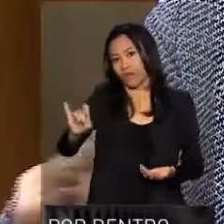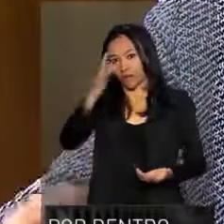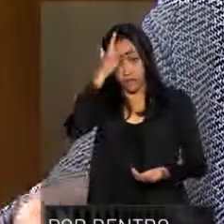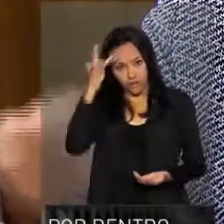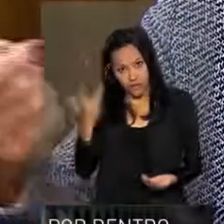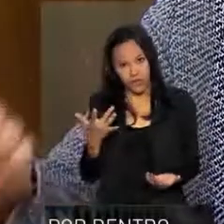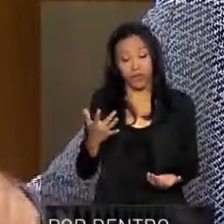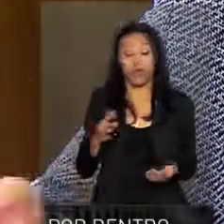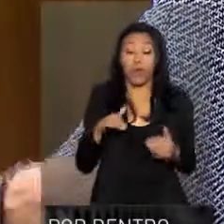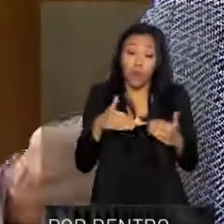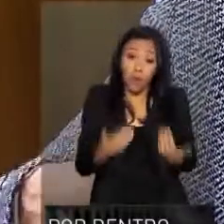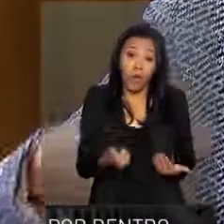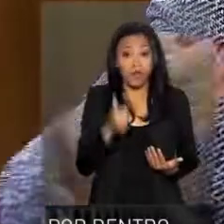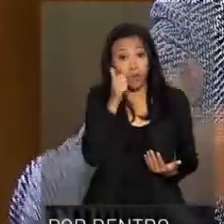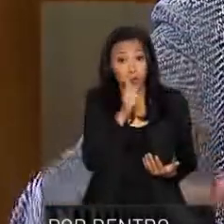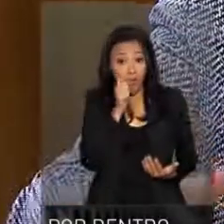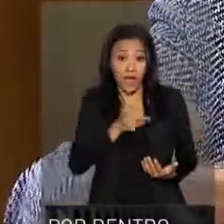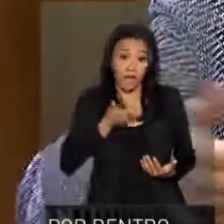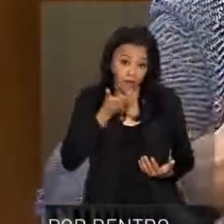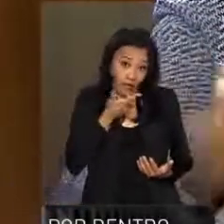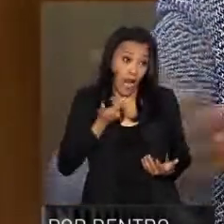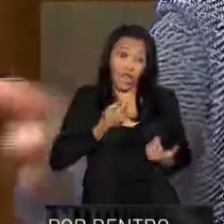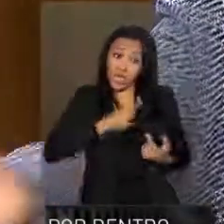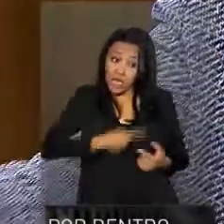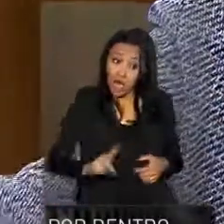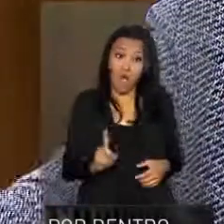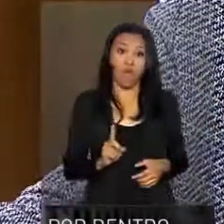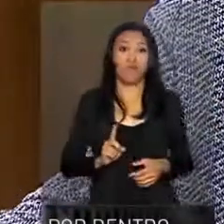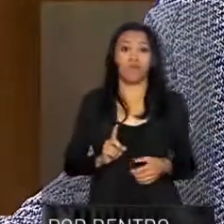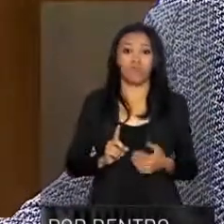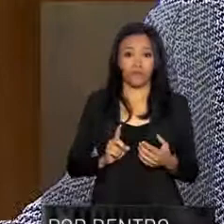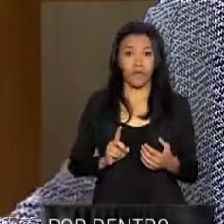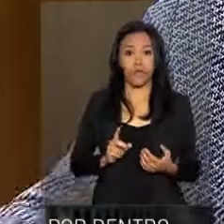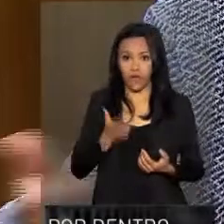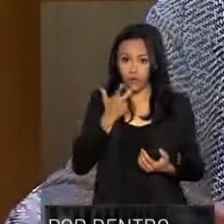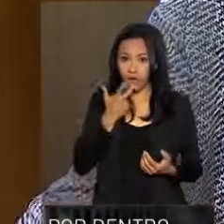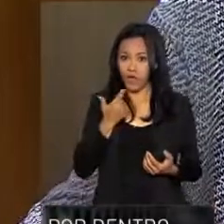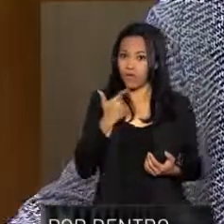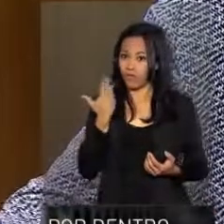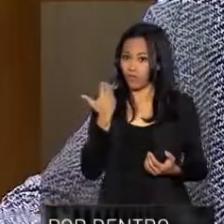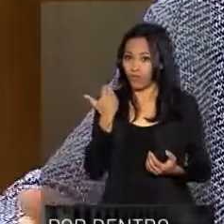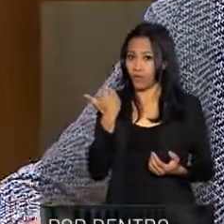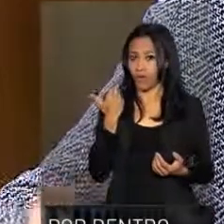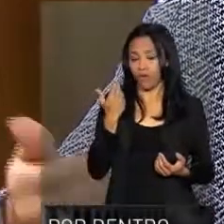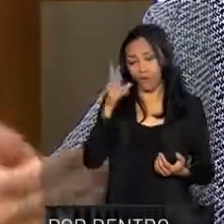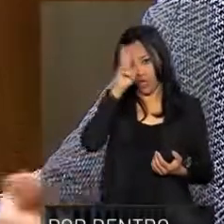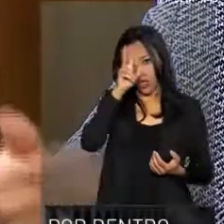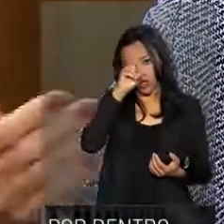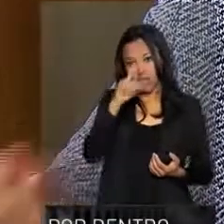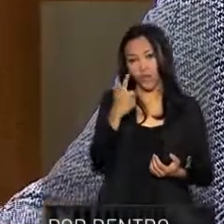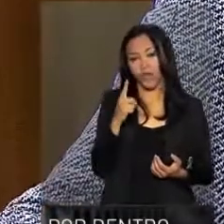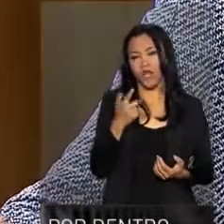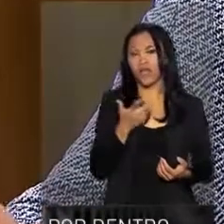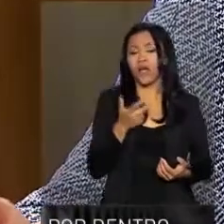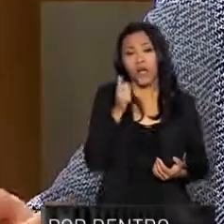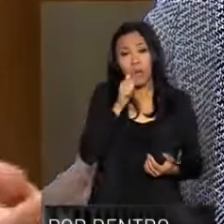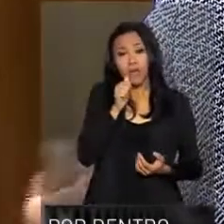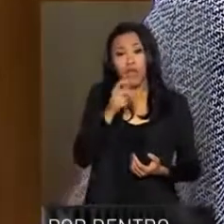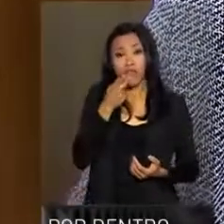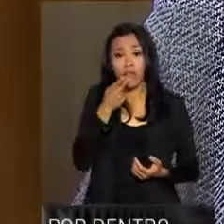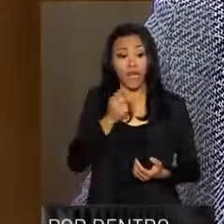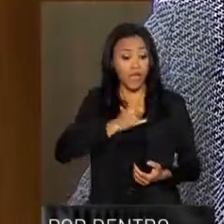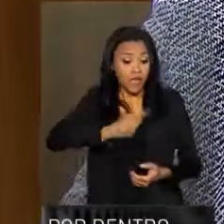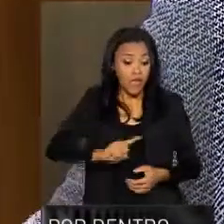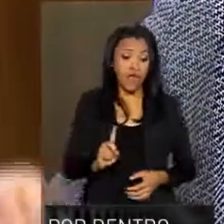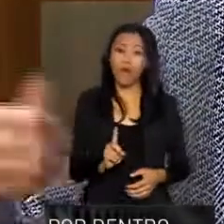moça diz não uma menina diz não porque eu vim falar ainda pouco caso recente aqui de goiás é diz não ela está